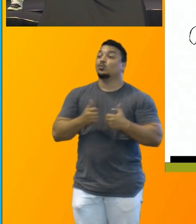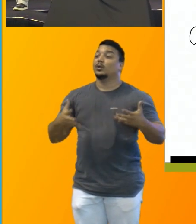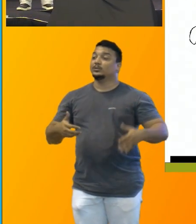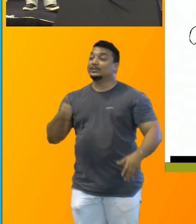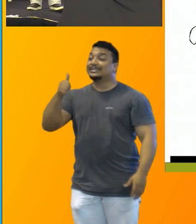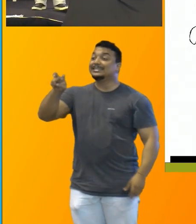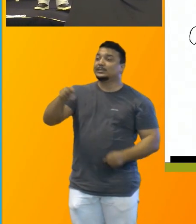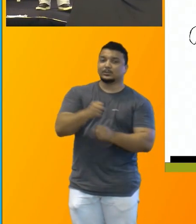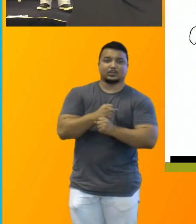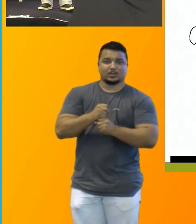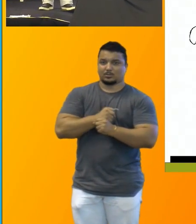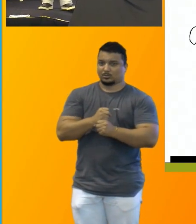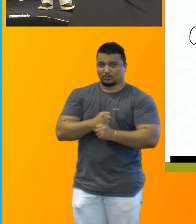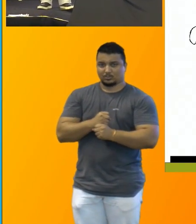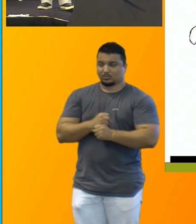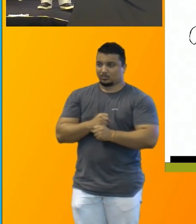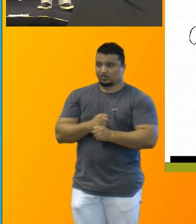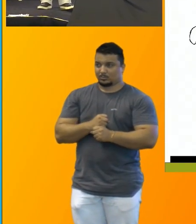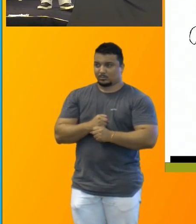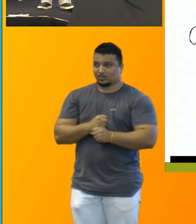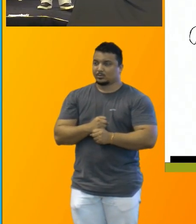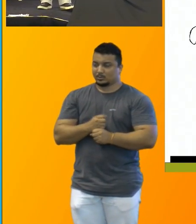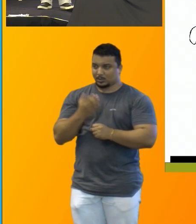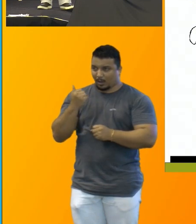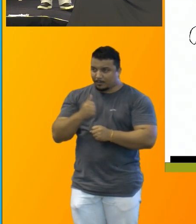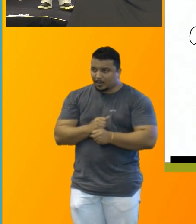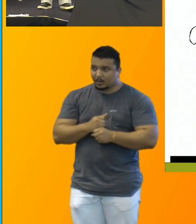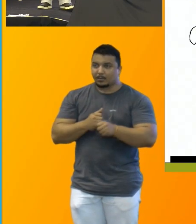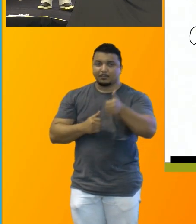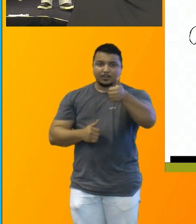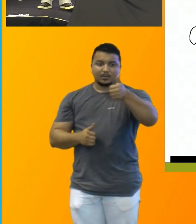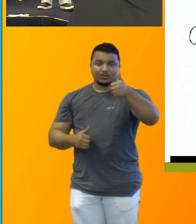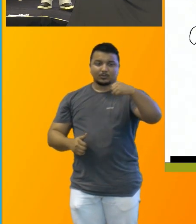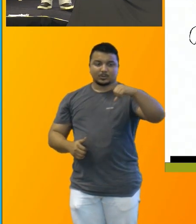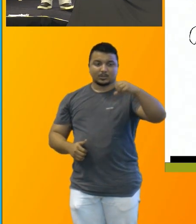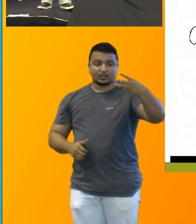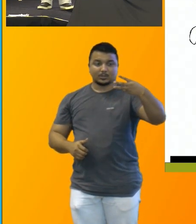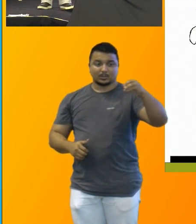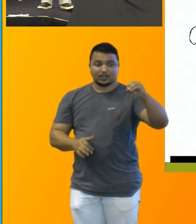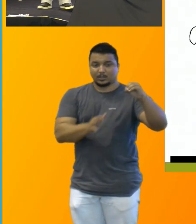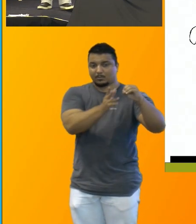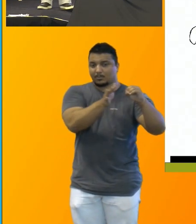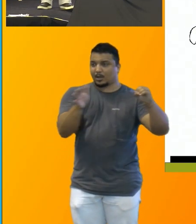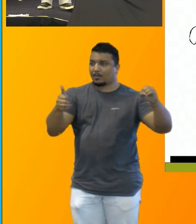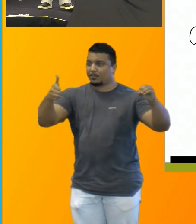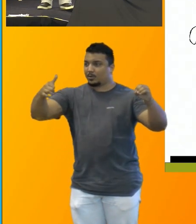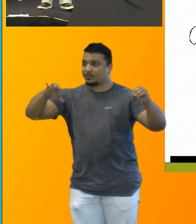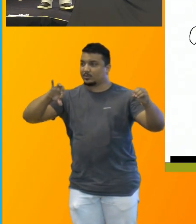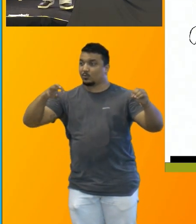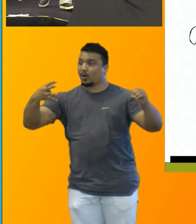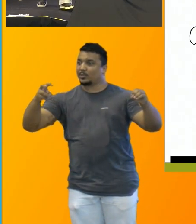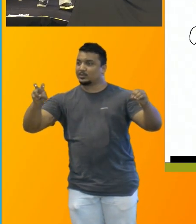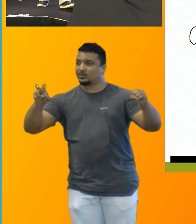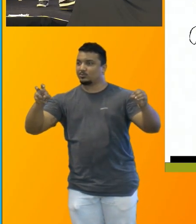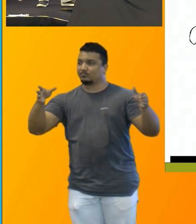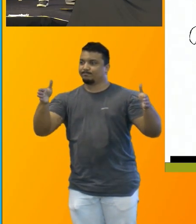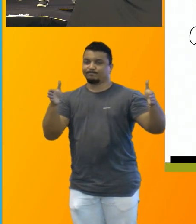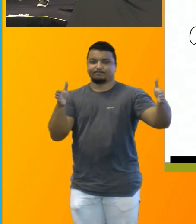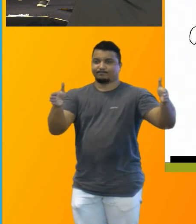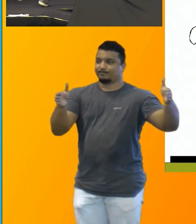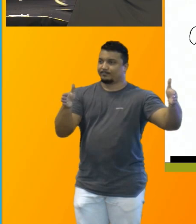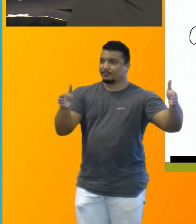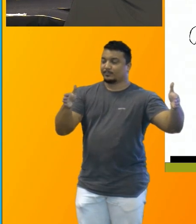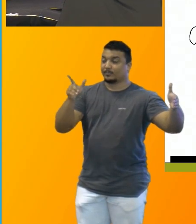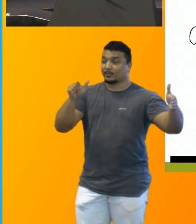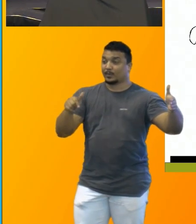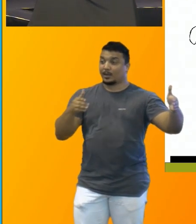disse quanto? 15 anos. De 1930 a 1945. Há um intervalo,